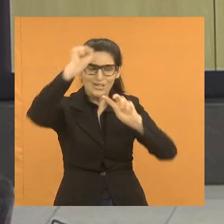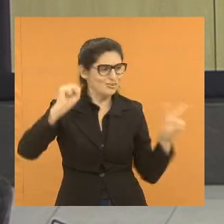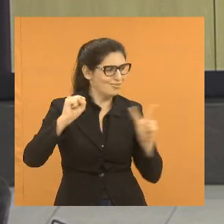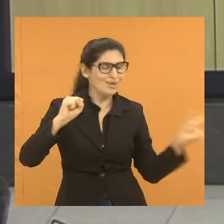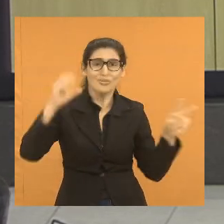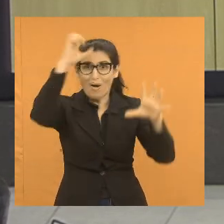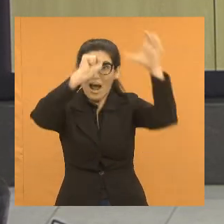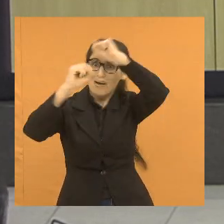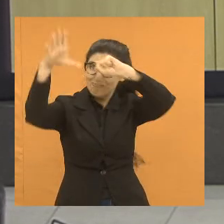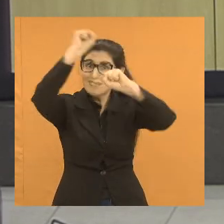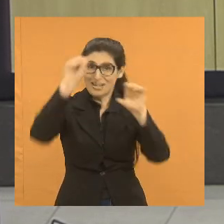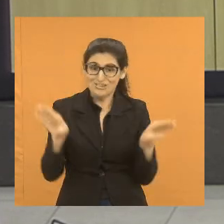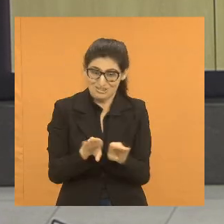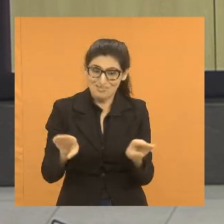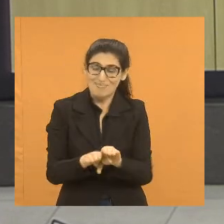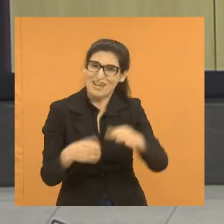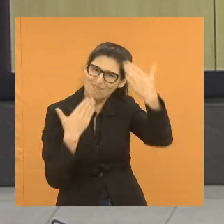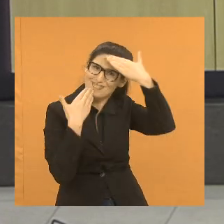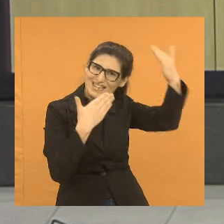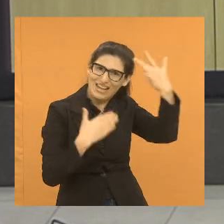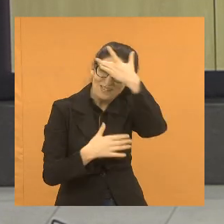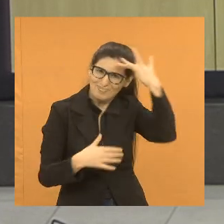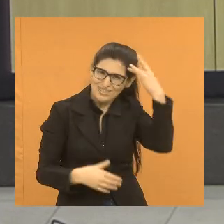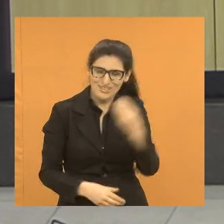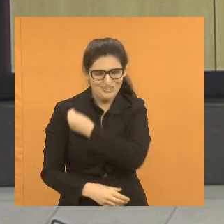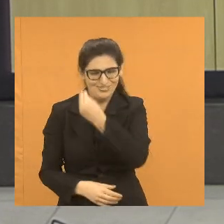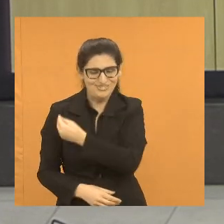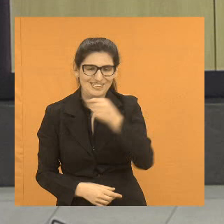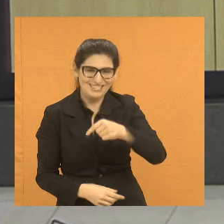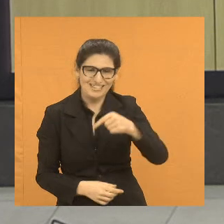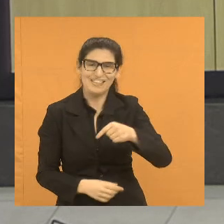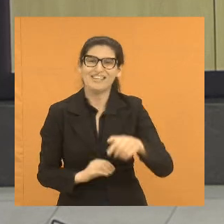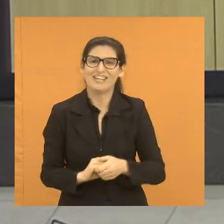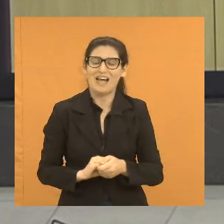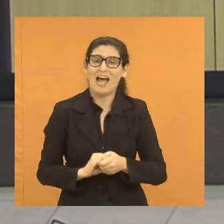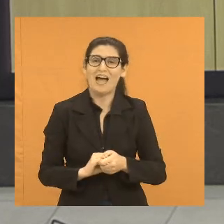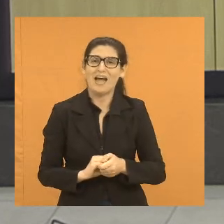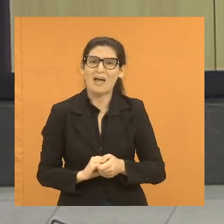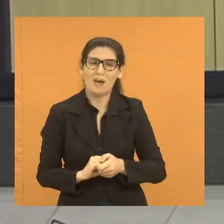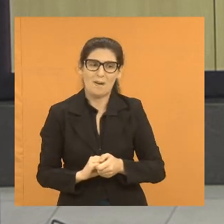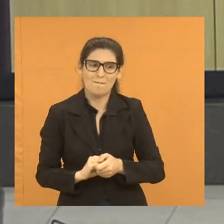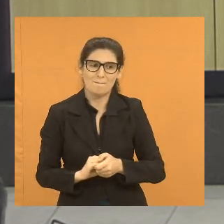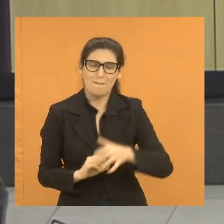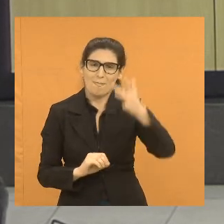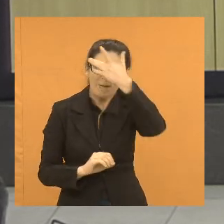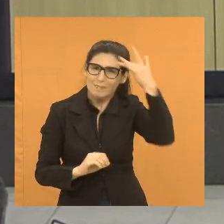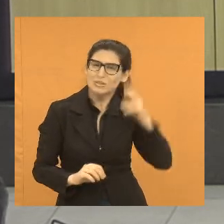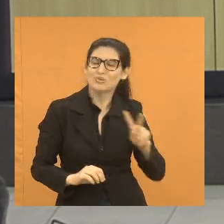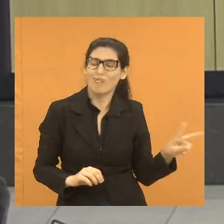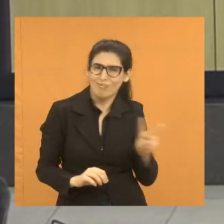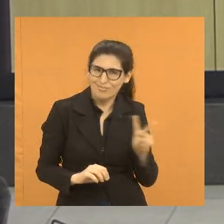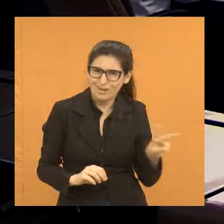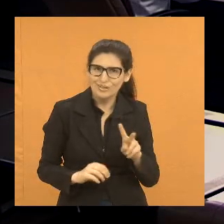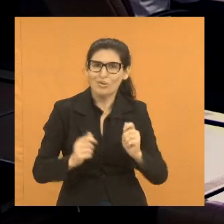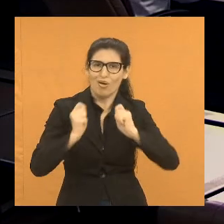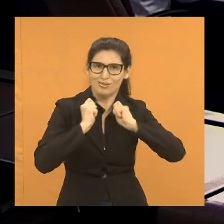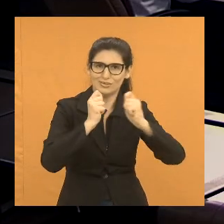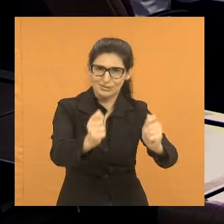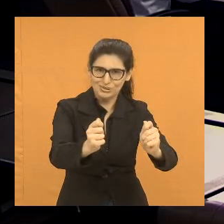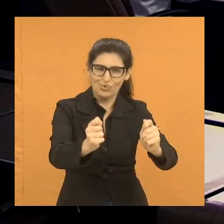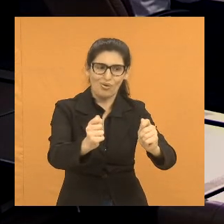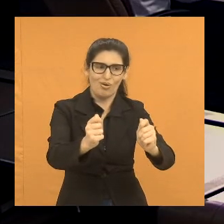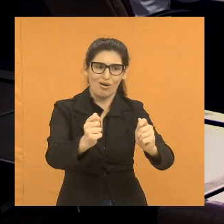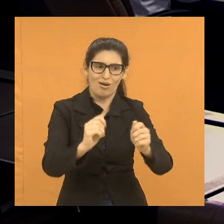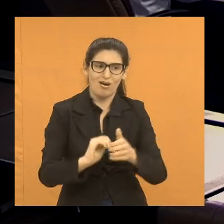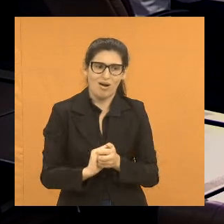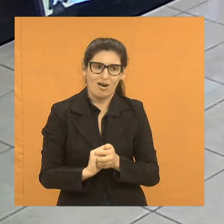ao senhor, população que está aqui presente, a todos a assessoria de alguns vereadores, da gabinete